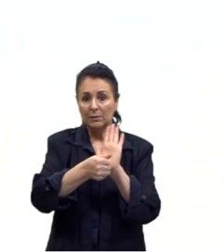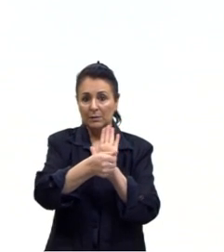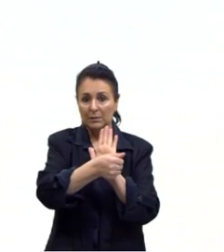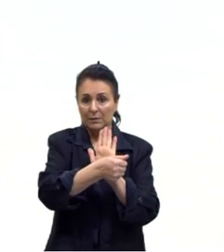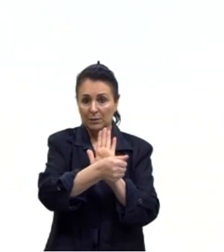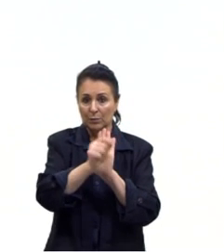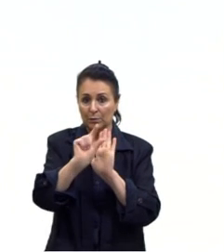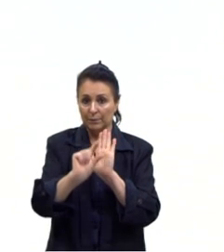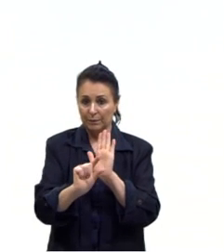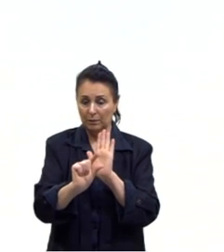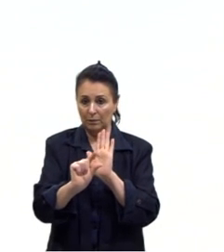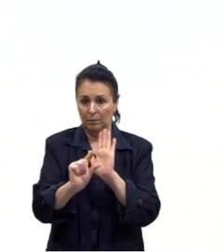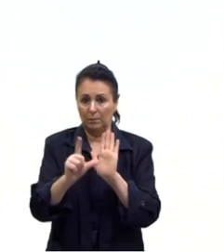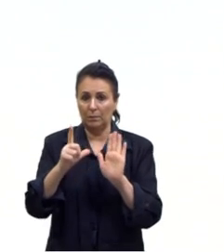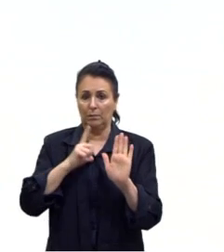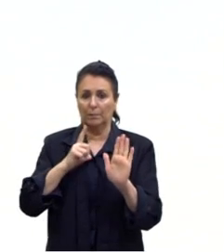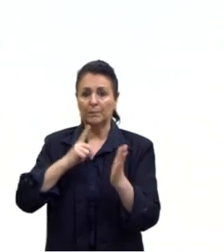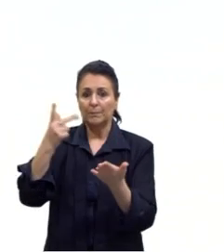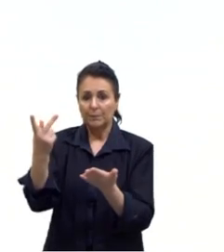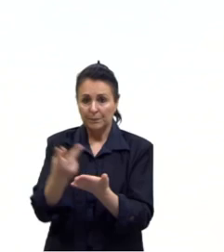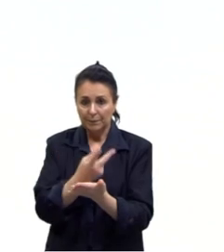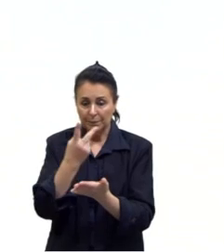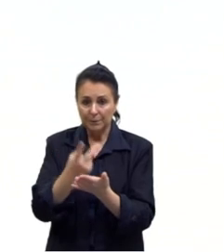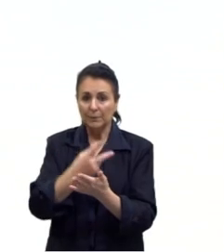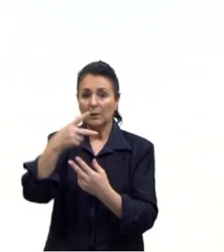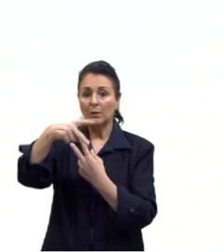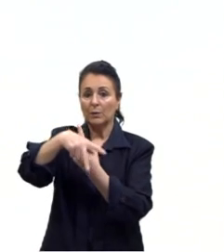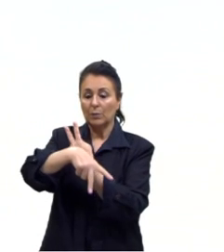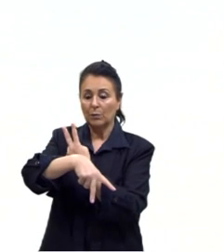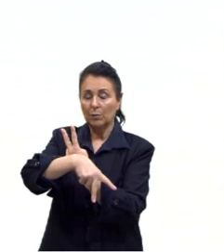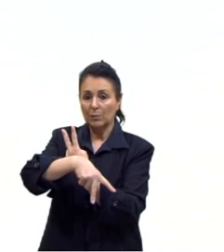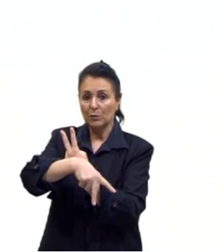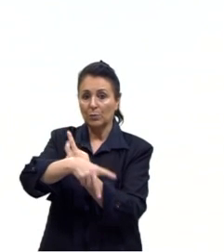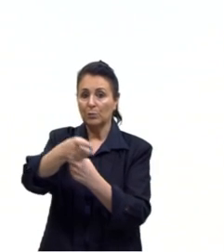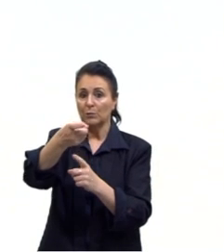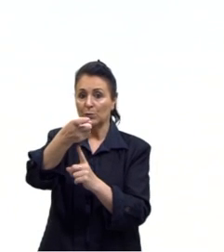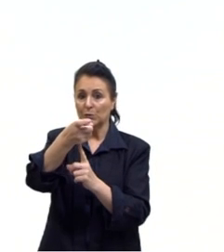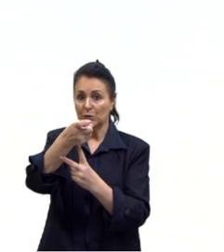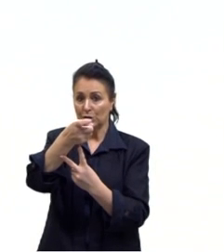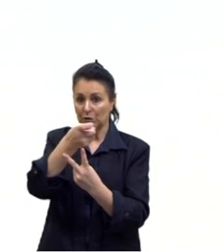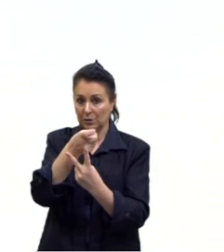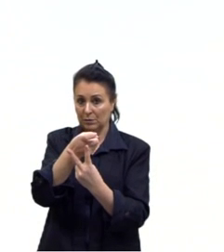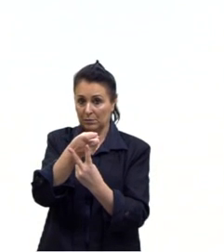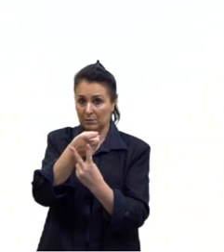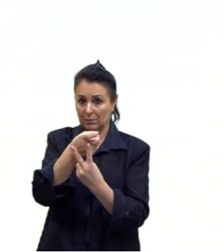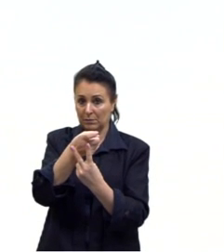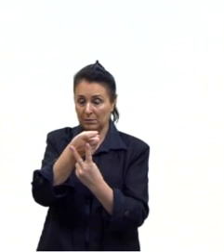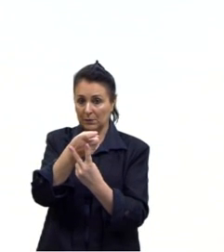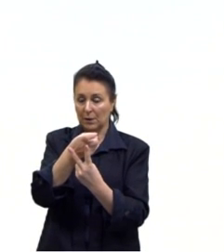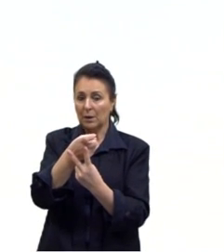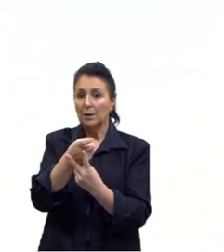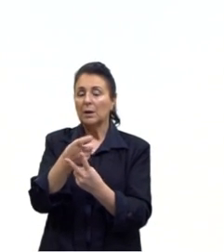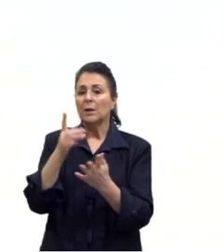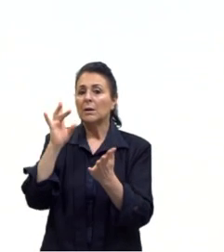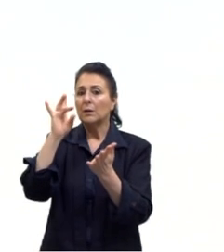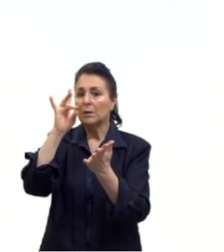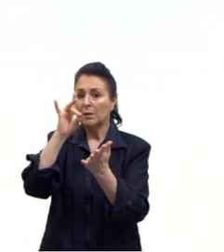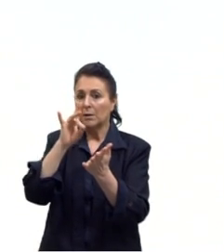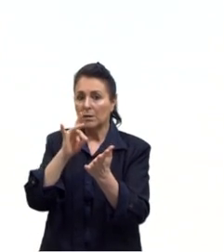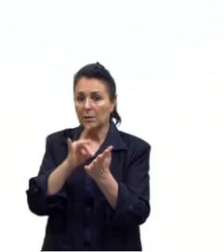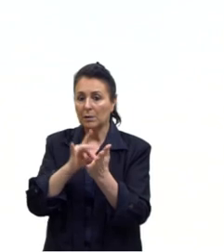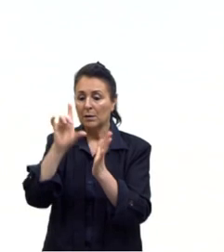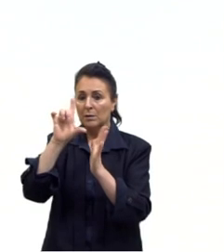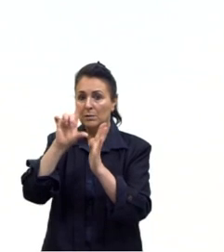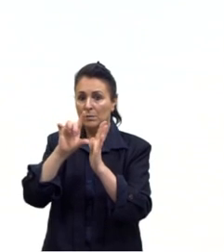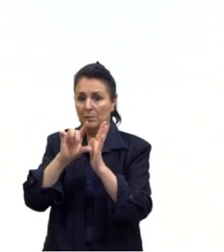que ocorre exclusivamente no cromossomo x determinando uma redução na velocidade